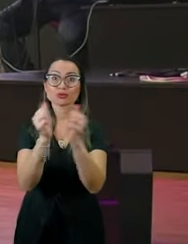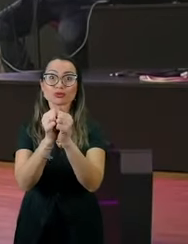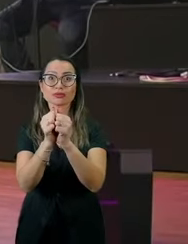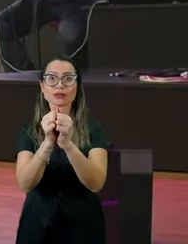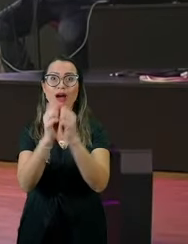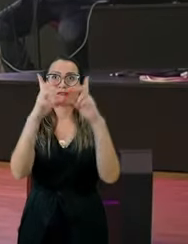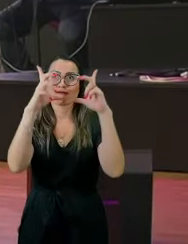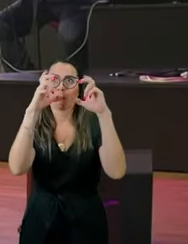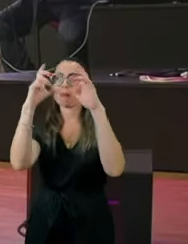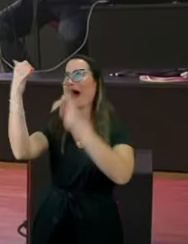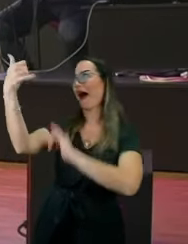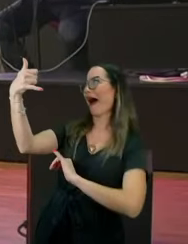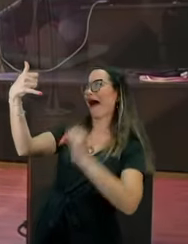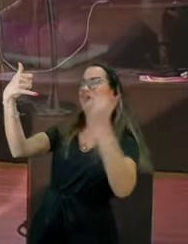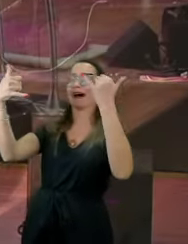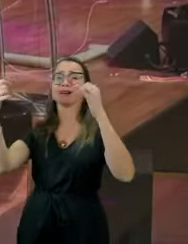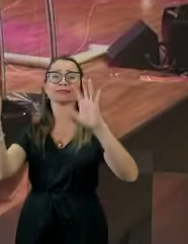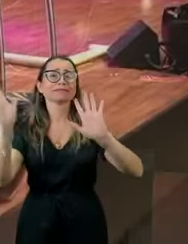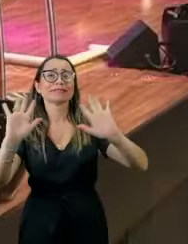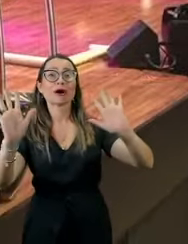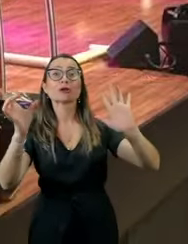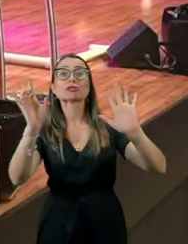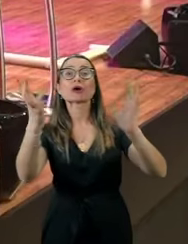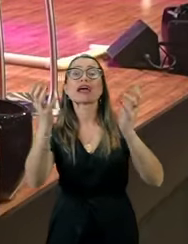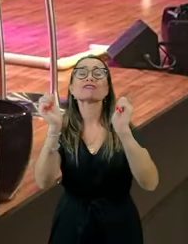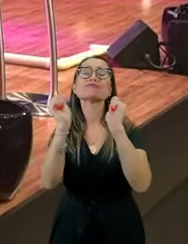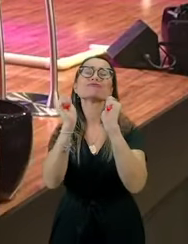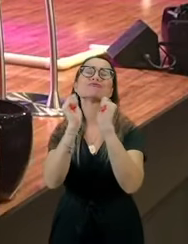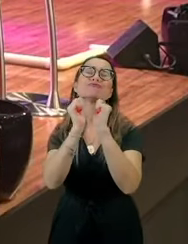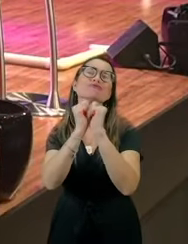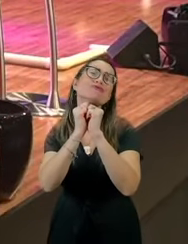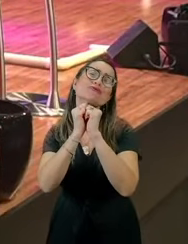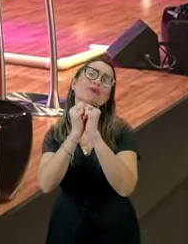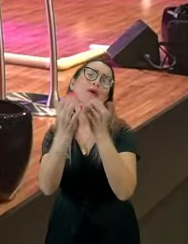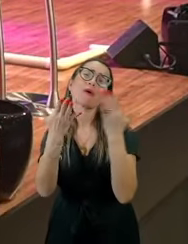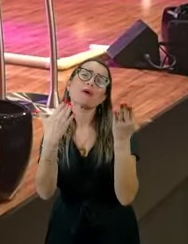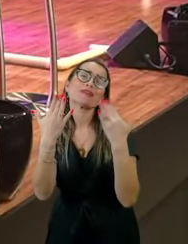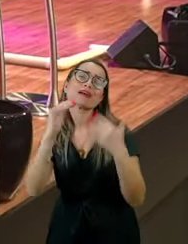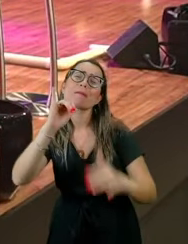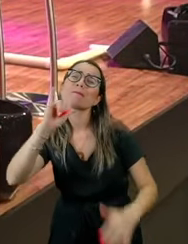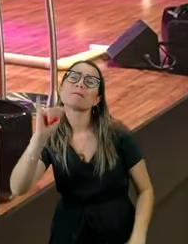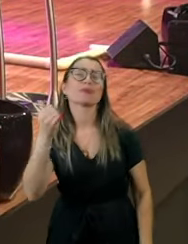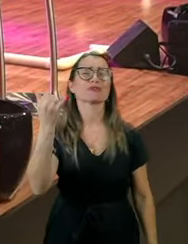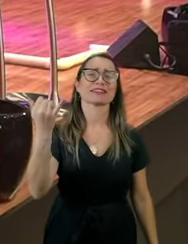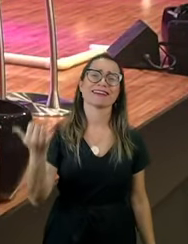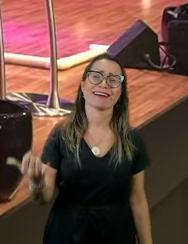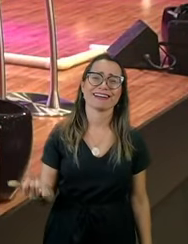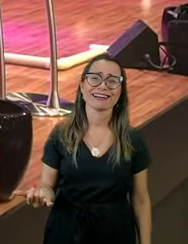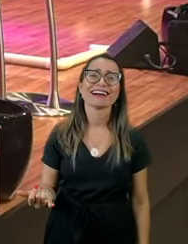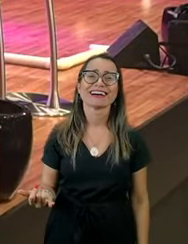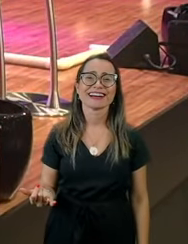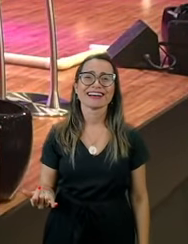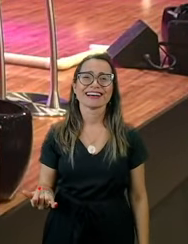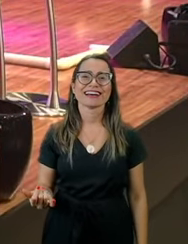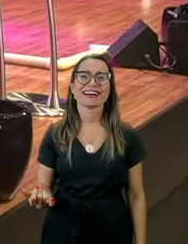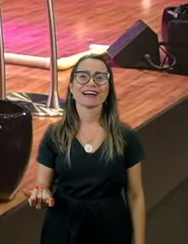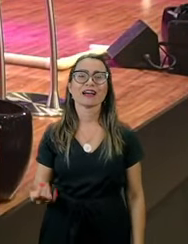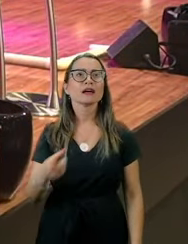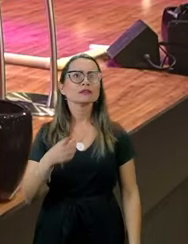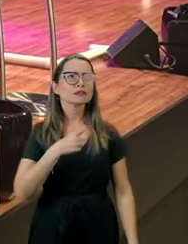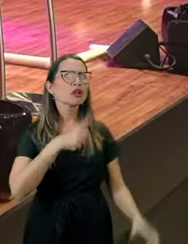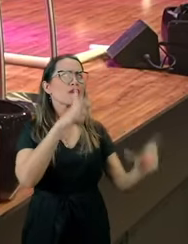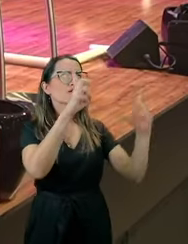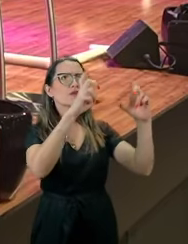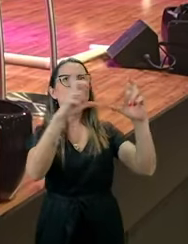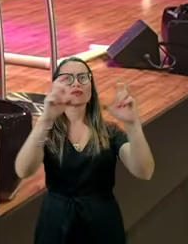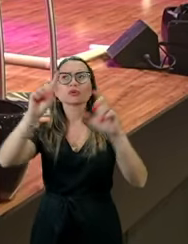foto. Mas eu tenho foto no meu rolo de câmera com tanta gente. E às vezes eu não tenho com as pessoas mais especiais da